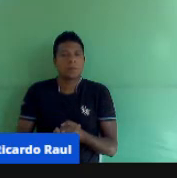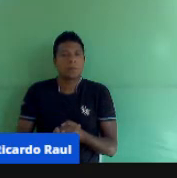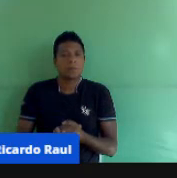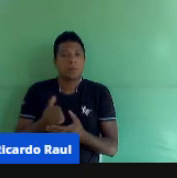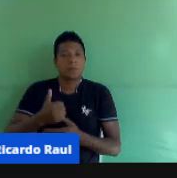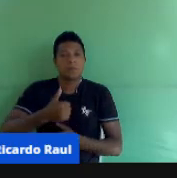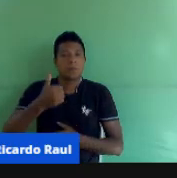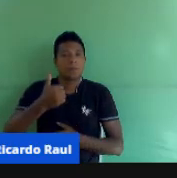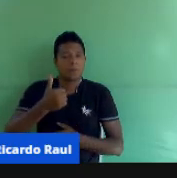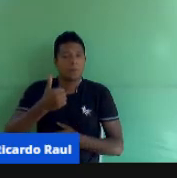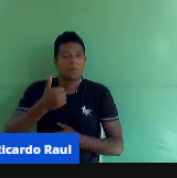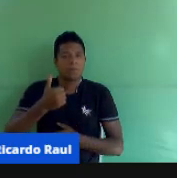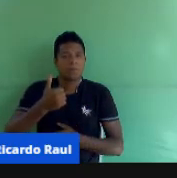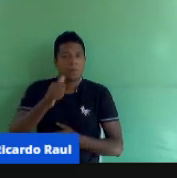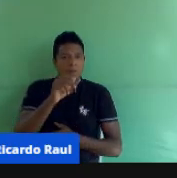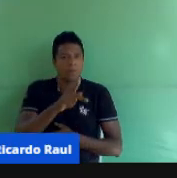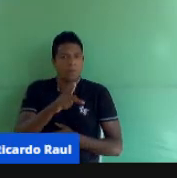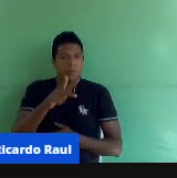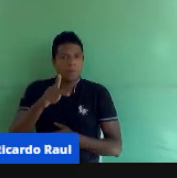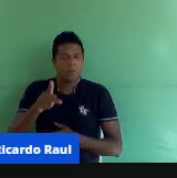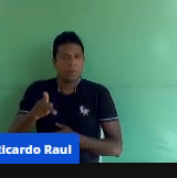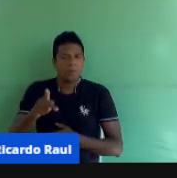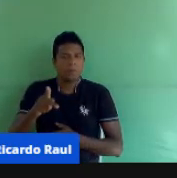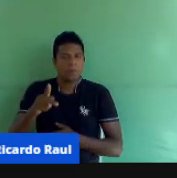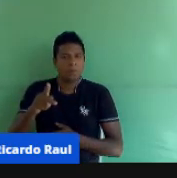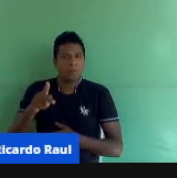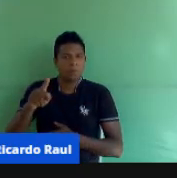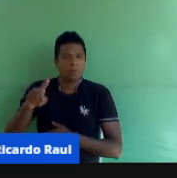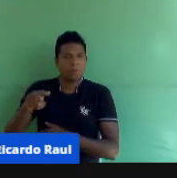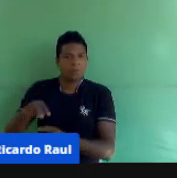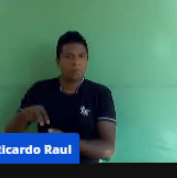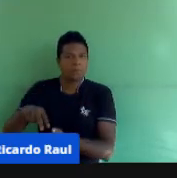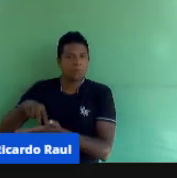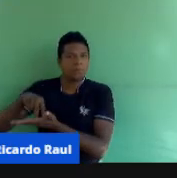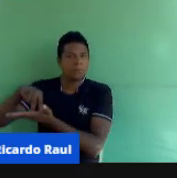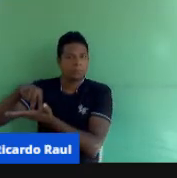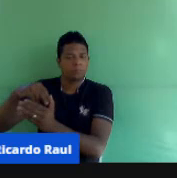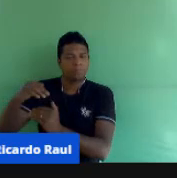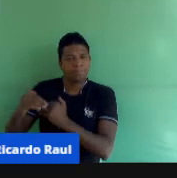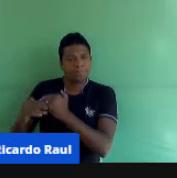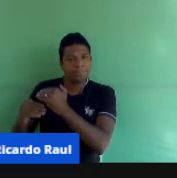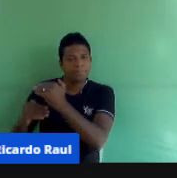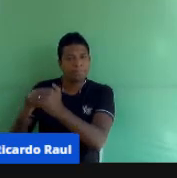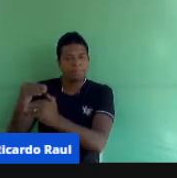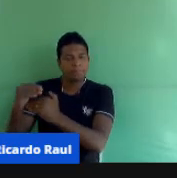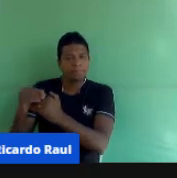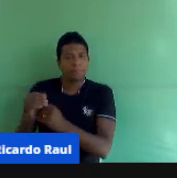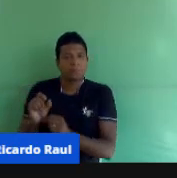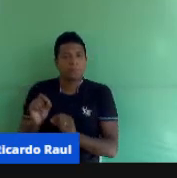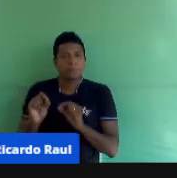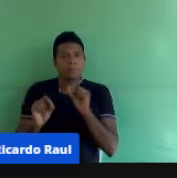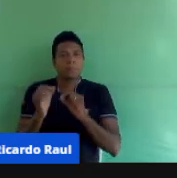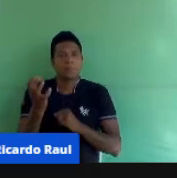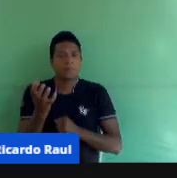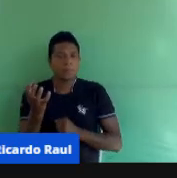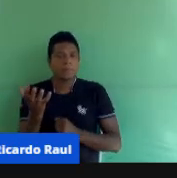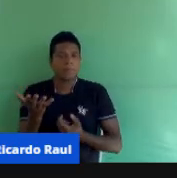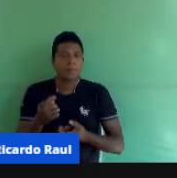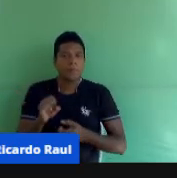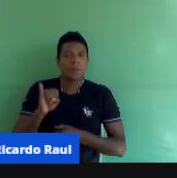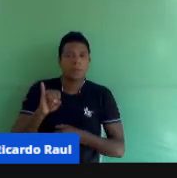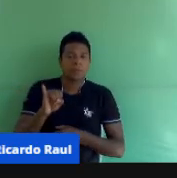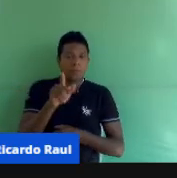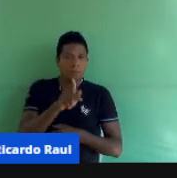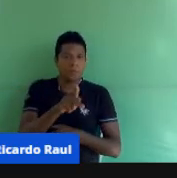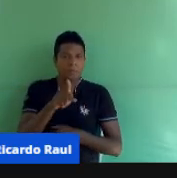já jogo o professor na centralidade desse processo. O que eu quero dizer? Se o